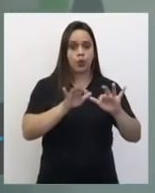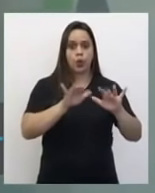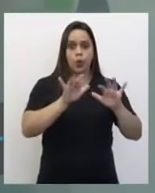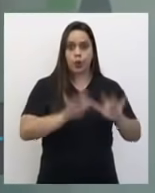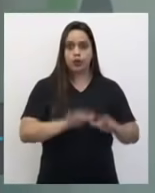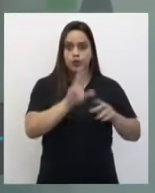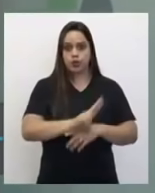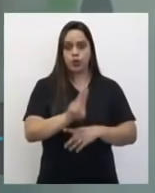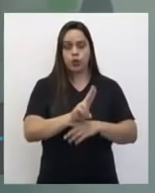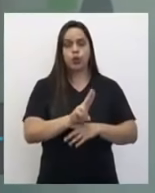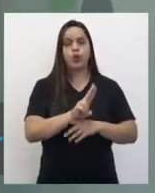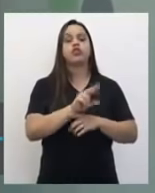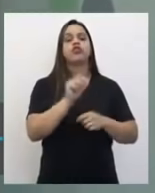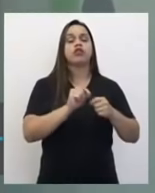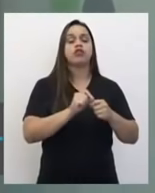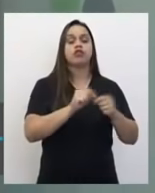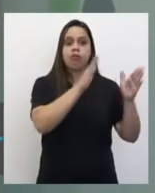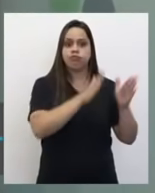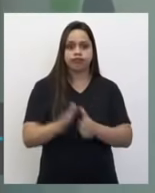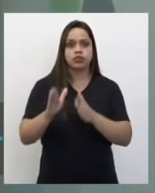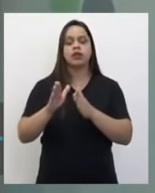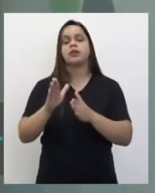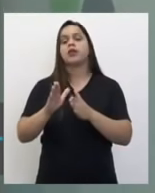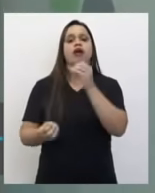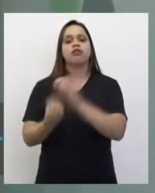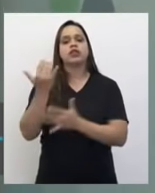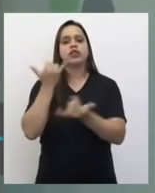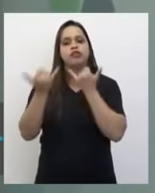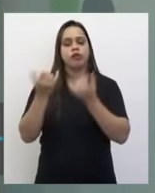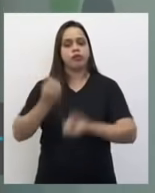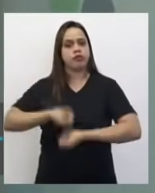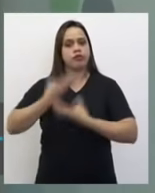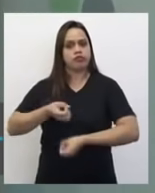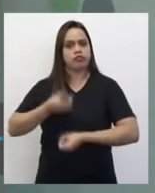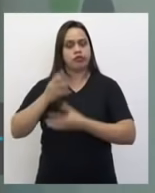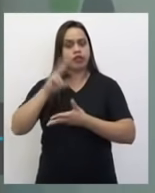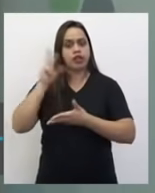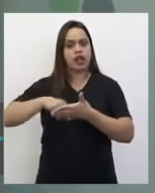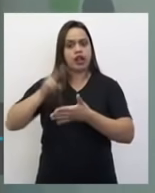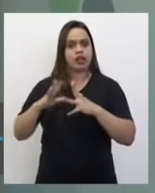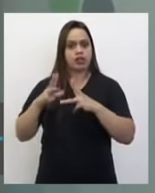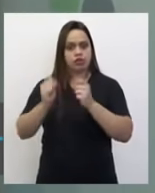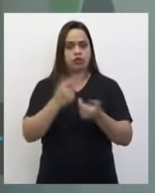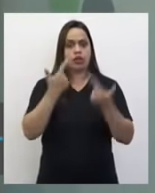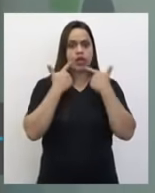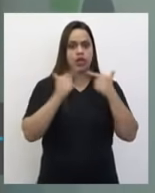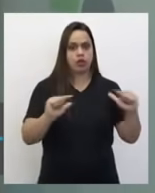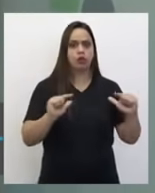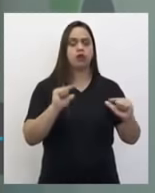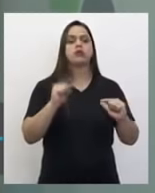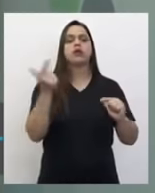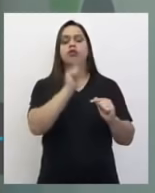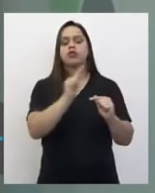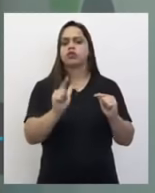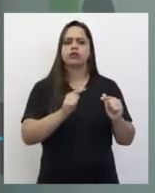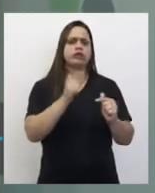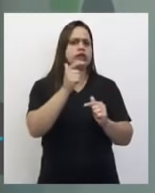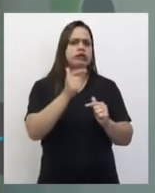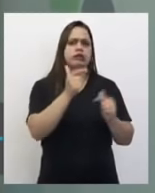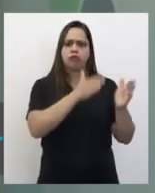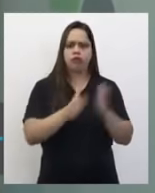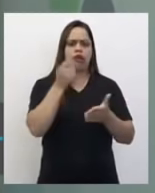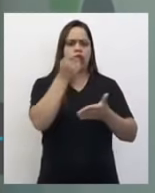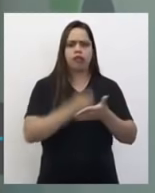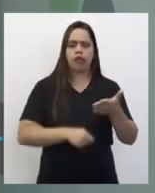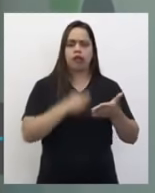processa para justamente gerar ali os dados que a gente tem, ele lê essa linguagem para poder processar textos, números, imagens,